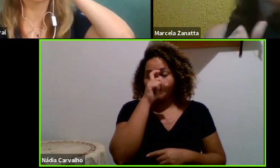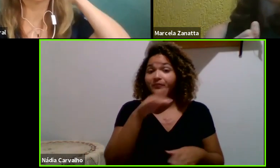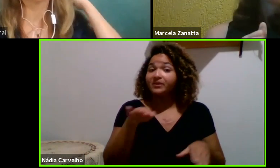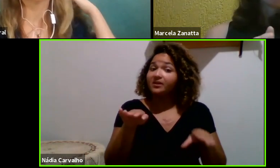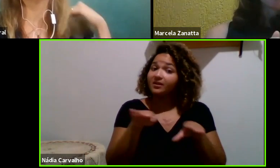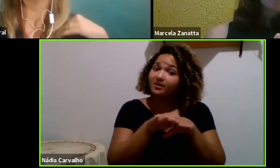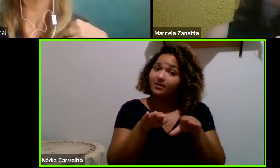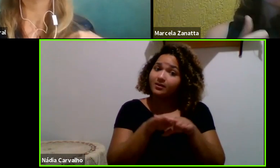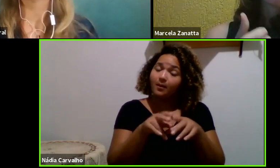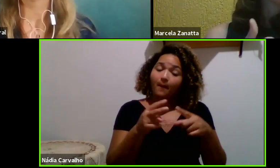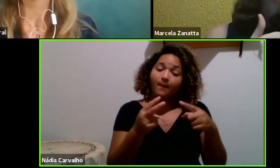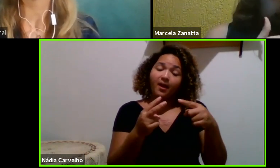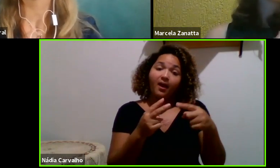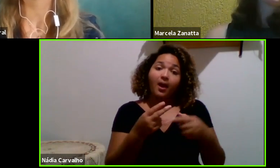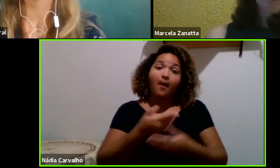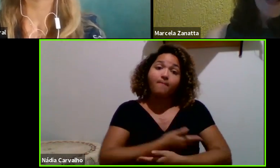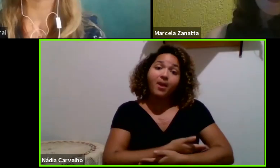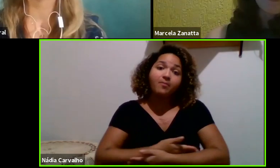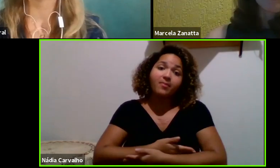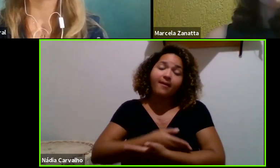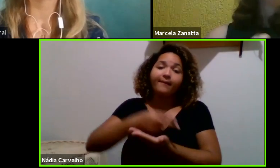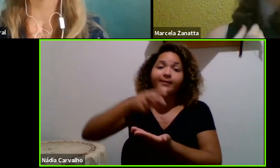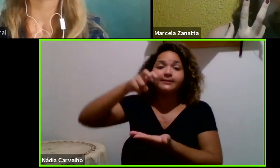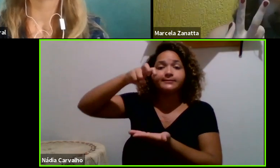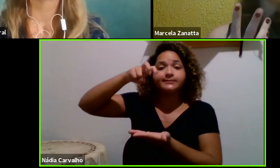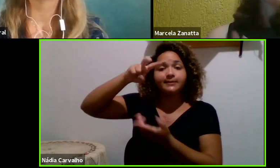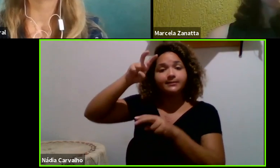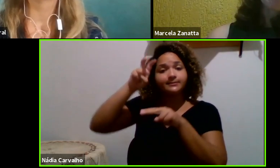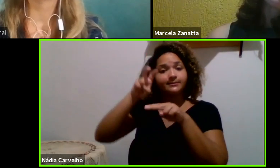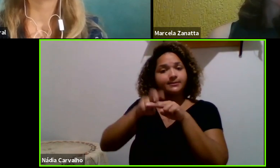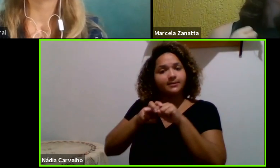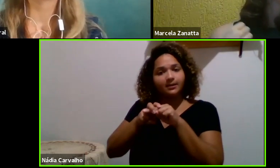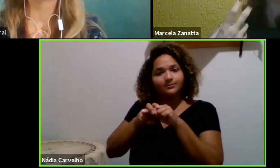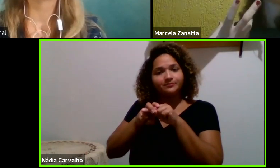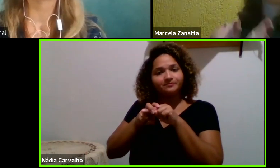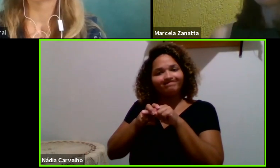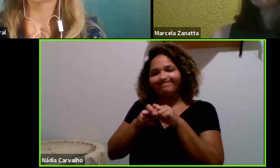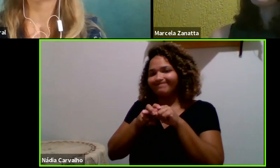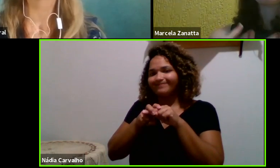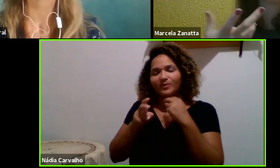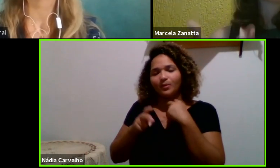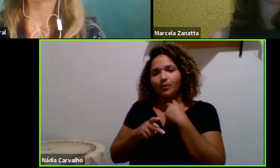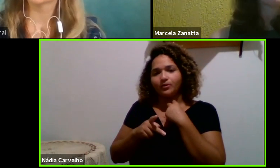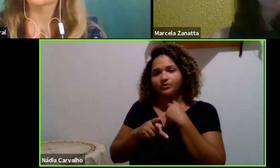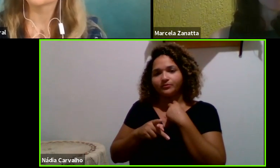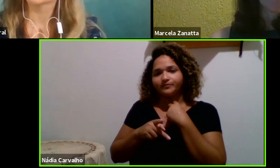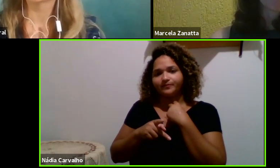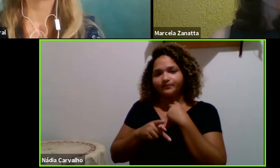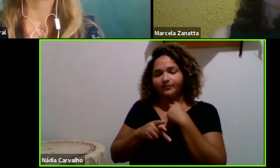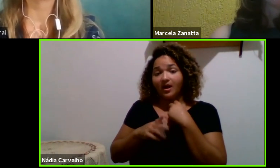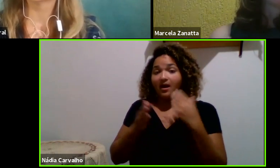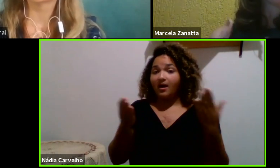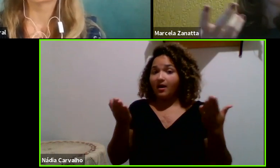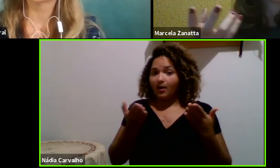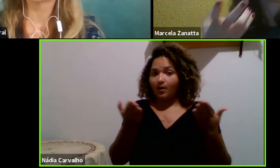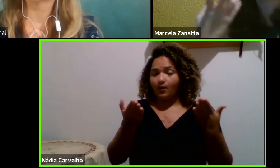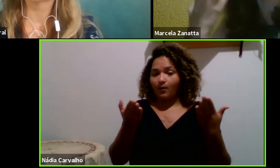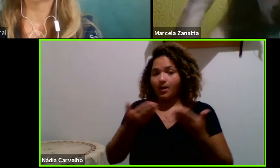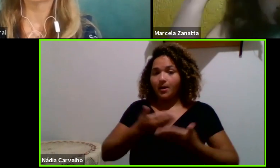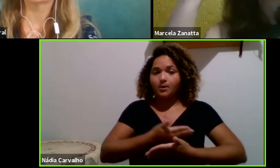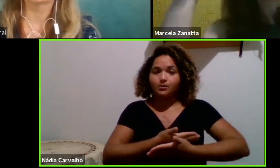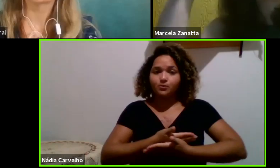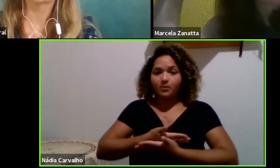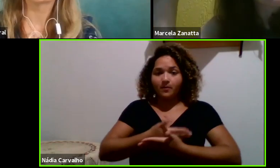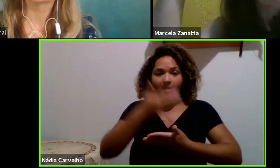uma equipe bem preparada para atender a emergência obstétrica, hemorragia pós-parto, distócia de ombros, reanimação neonatal. Então, isso é um